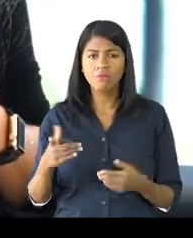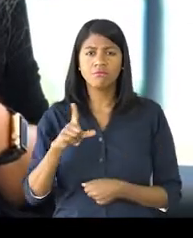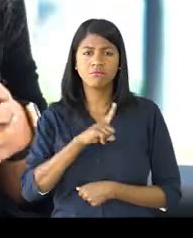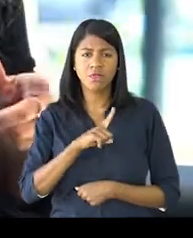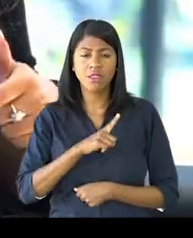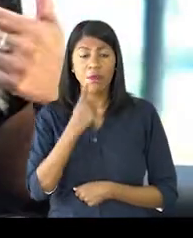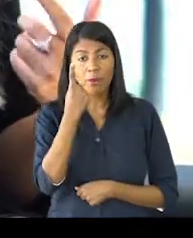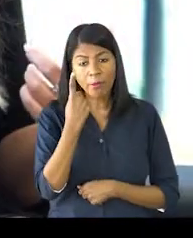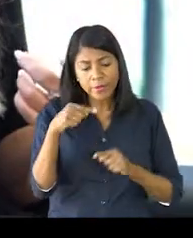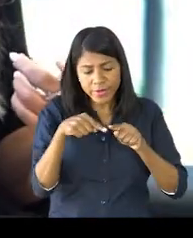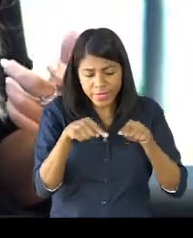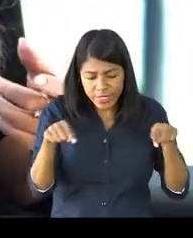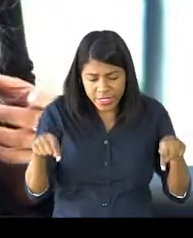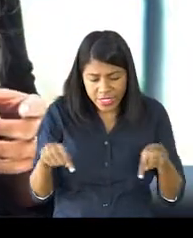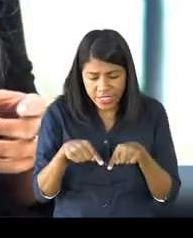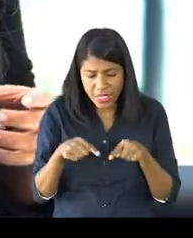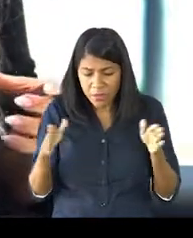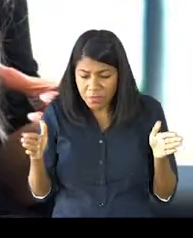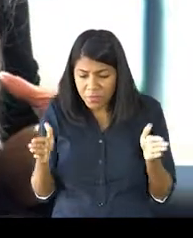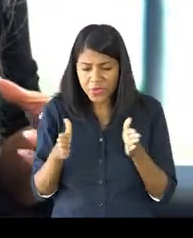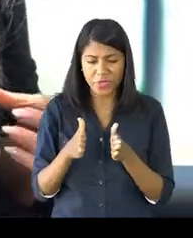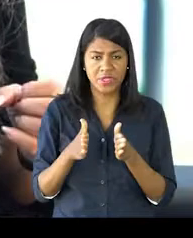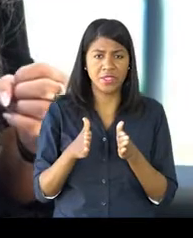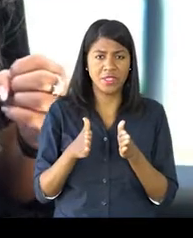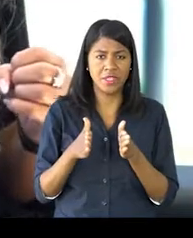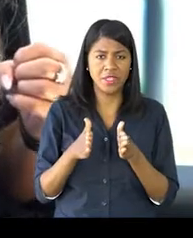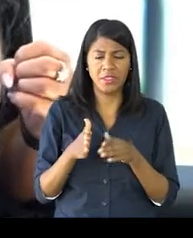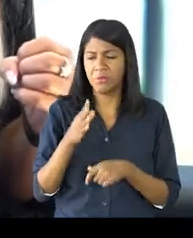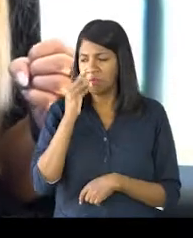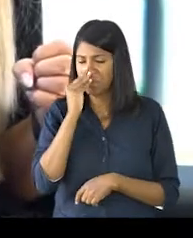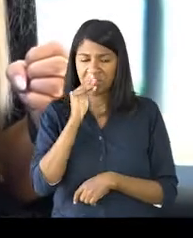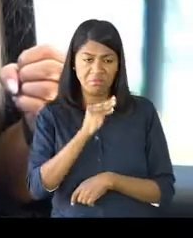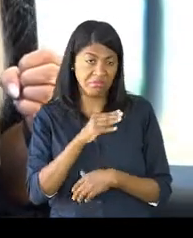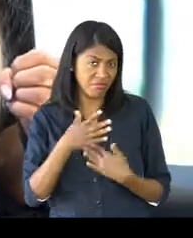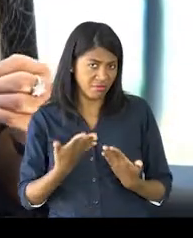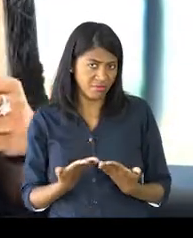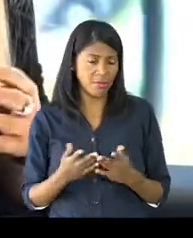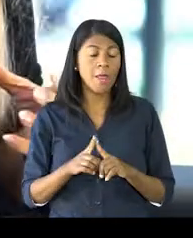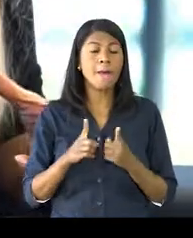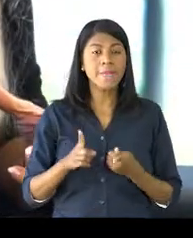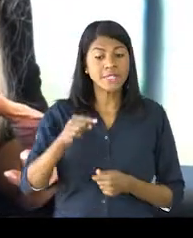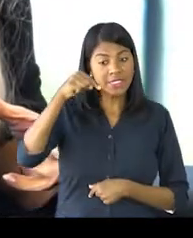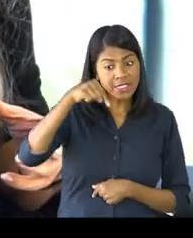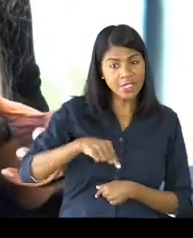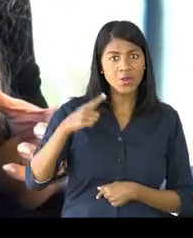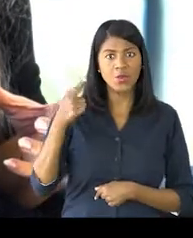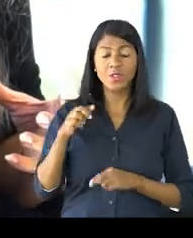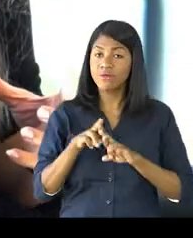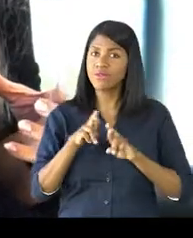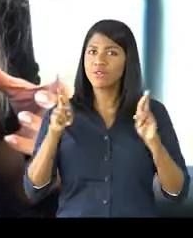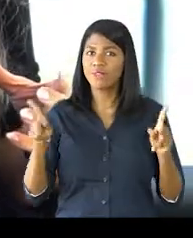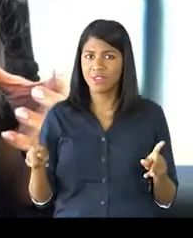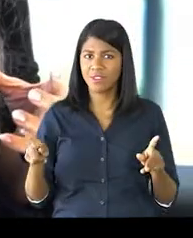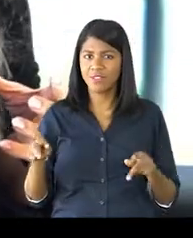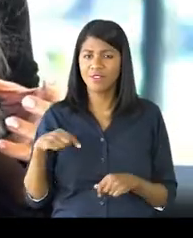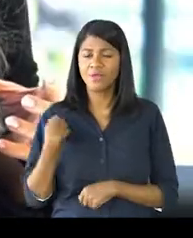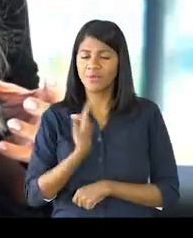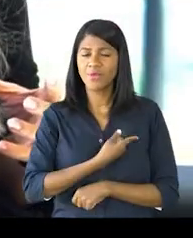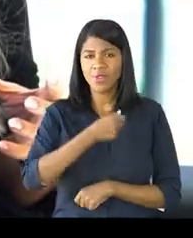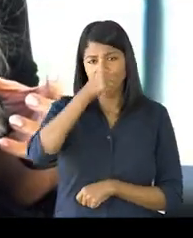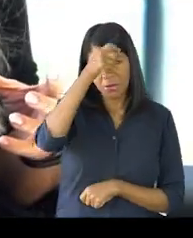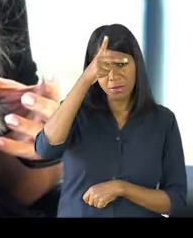as Mulheres, quando existe, muitas vezes é uma sala, né? É uma secretaria de menor importância. Porém, o